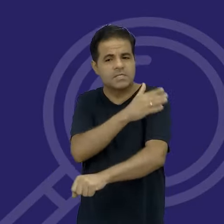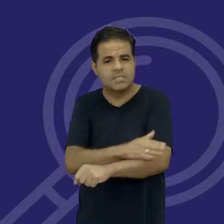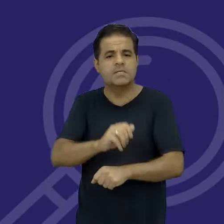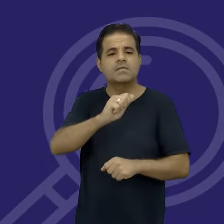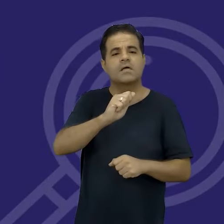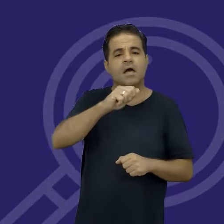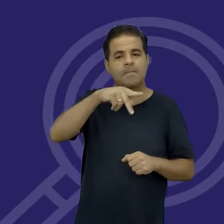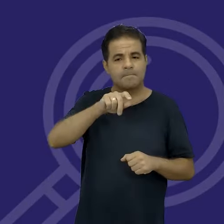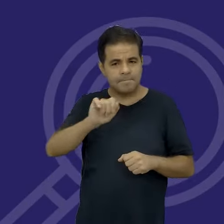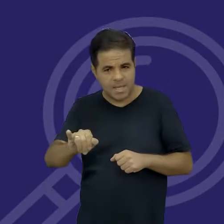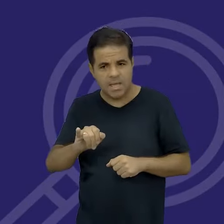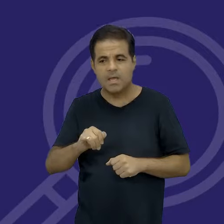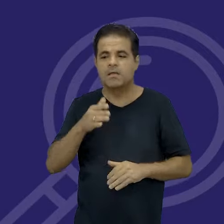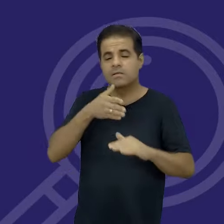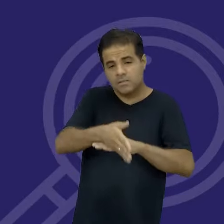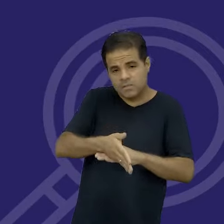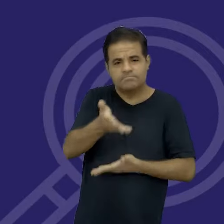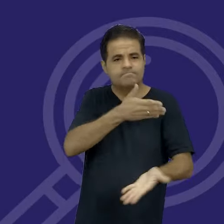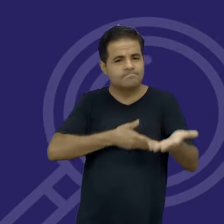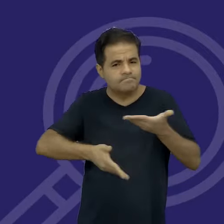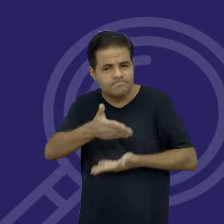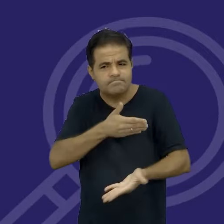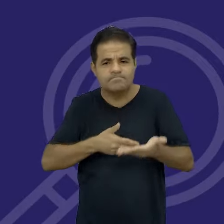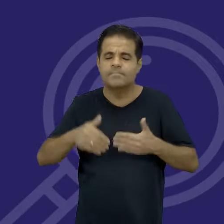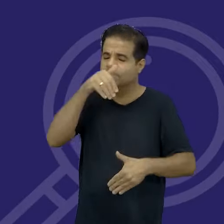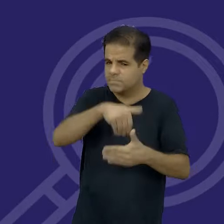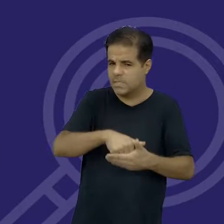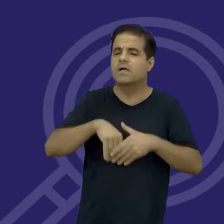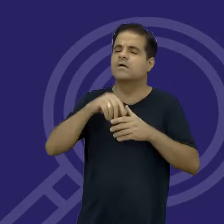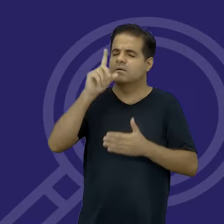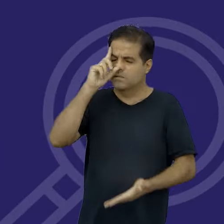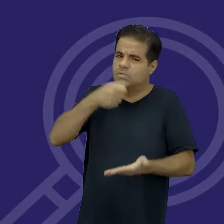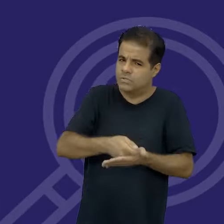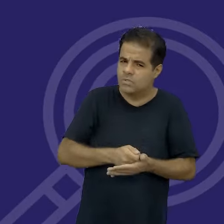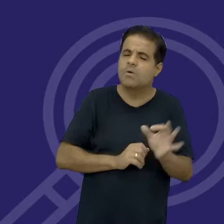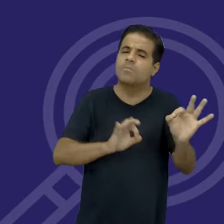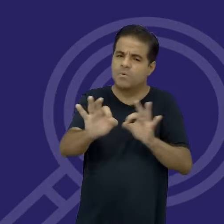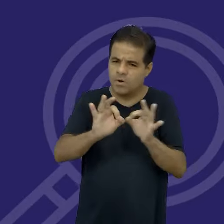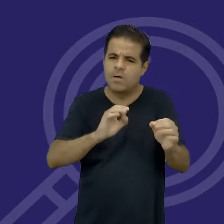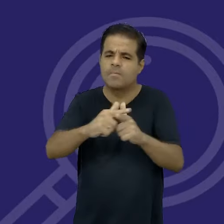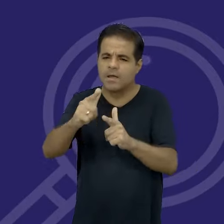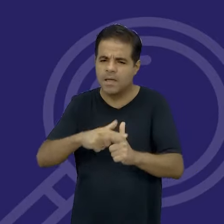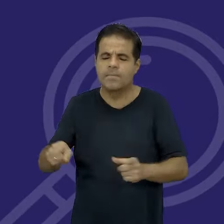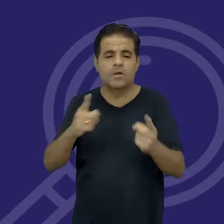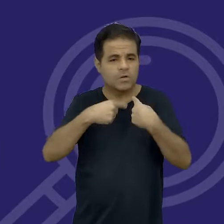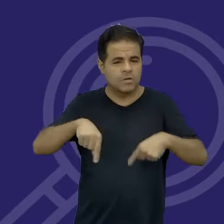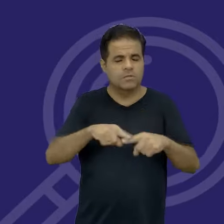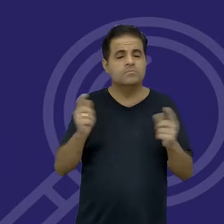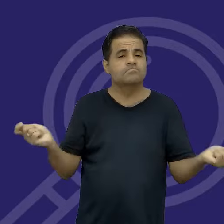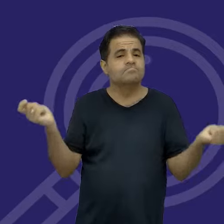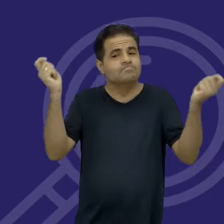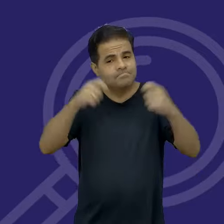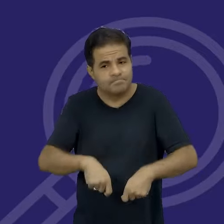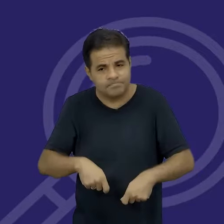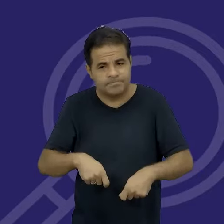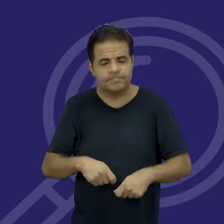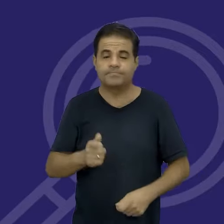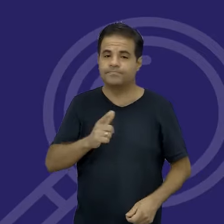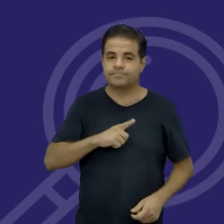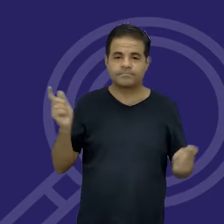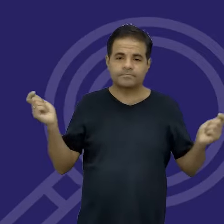ele envolve as representações fracionárias. Dentro dessa resolução de problemas, nós podemos ter